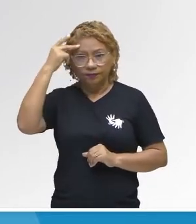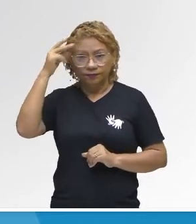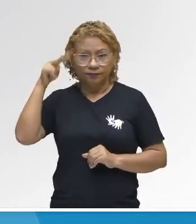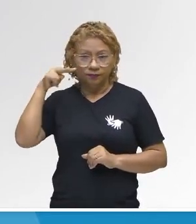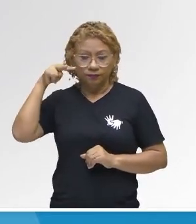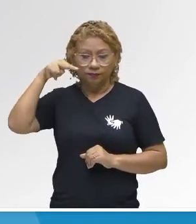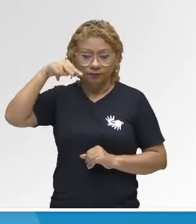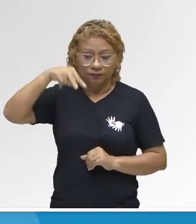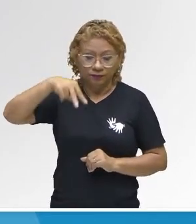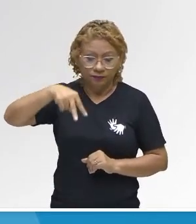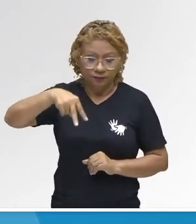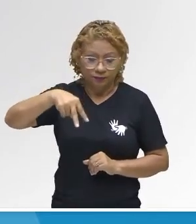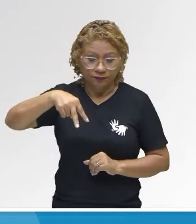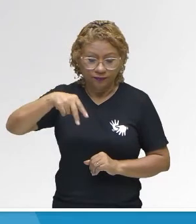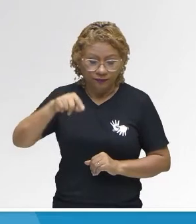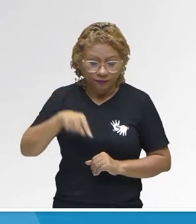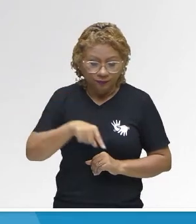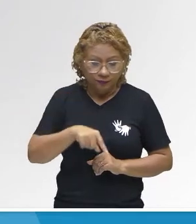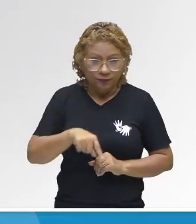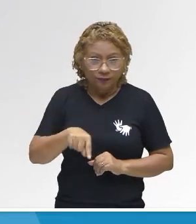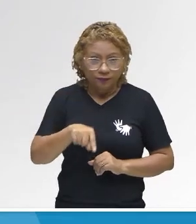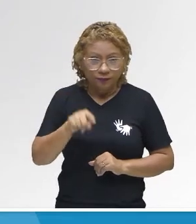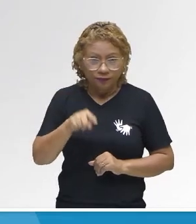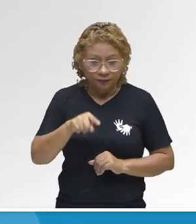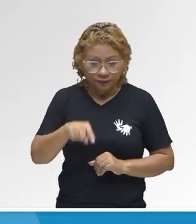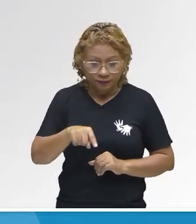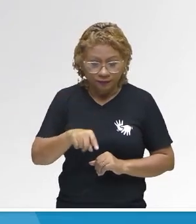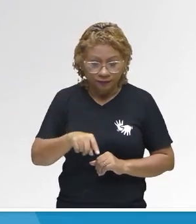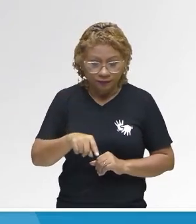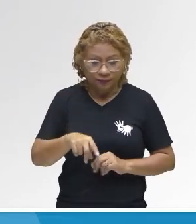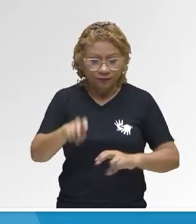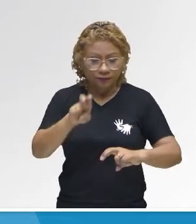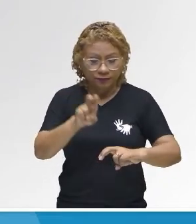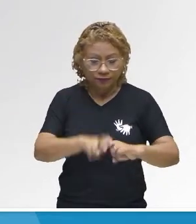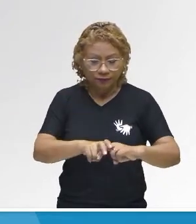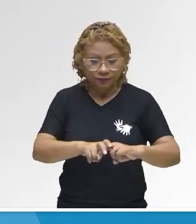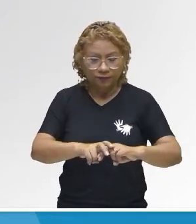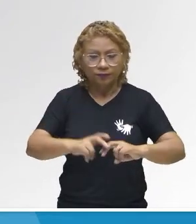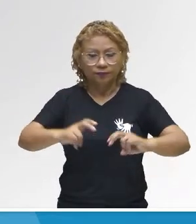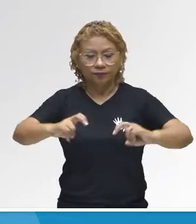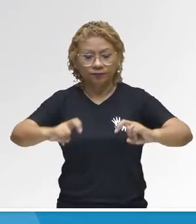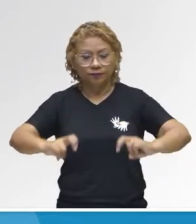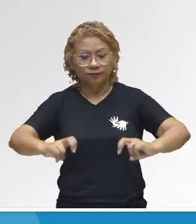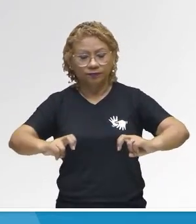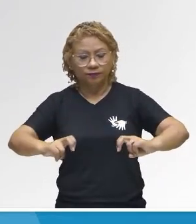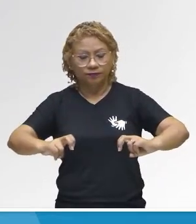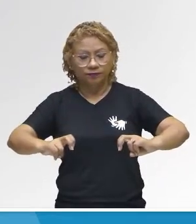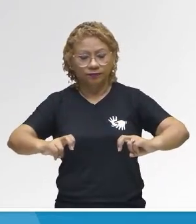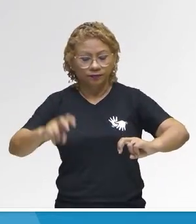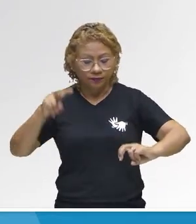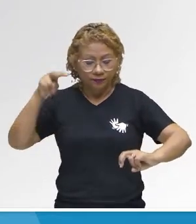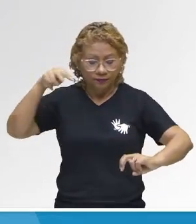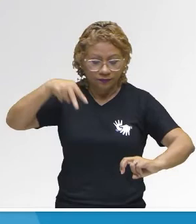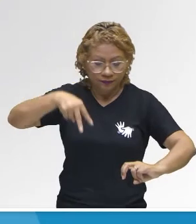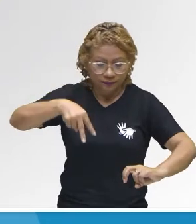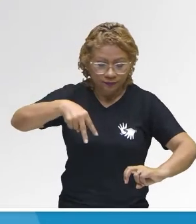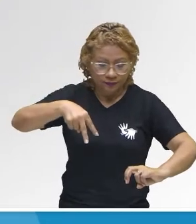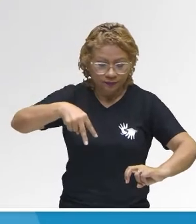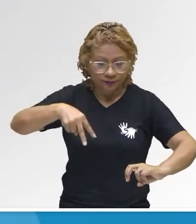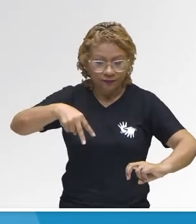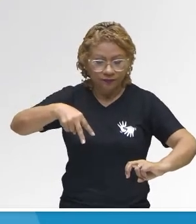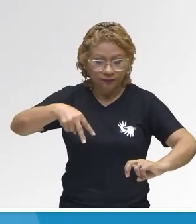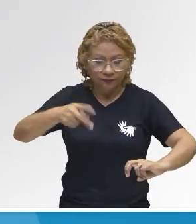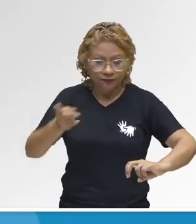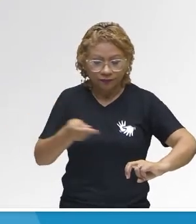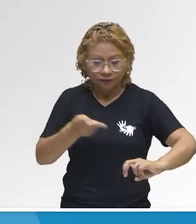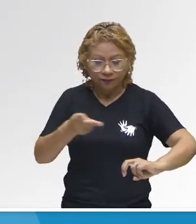olha a visão que eu vou ter, né? Duas pessoas ali sentadas, utilizando ali um computador, estudando e